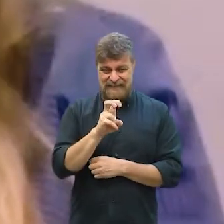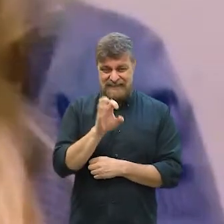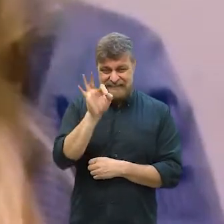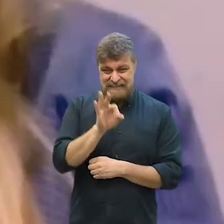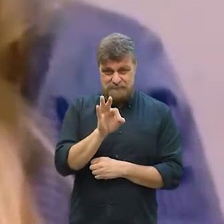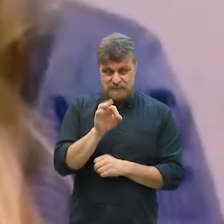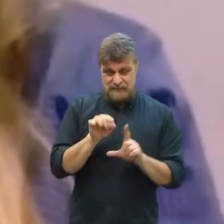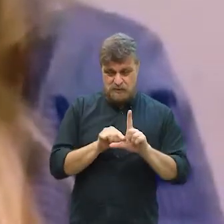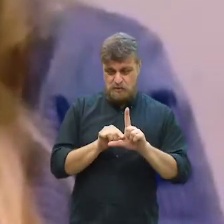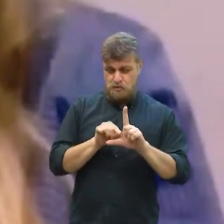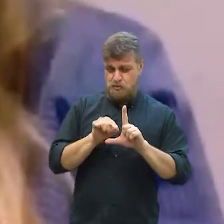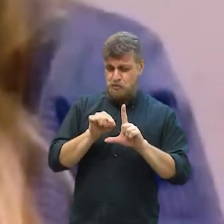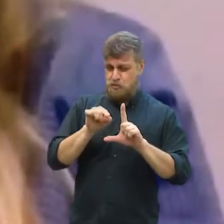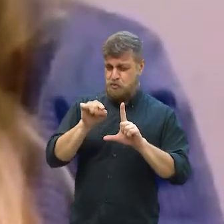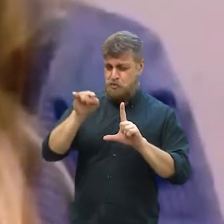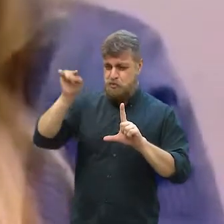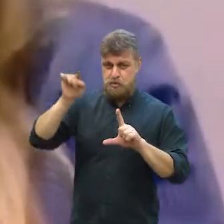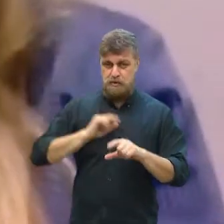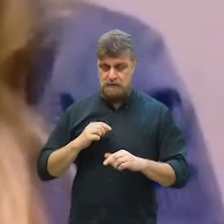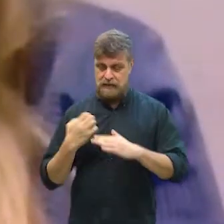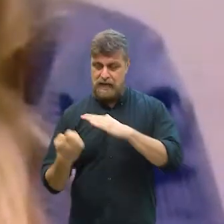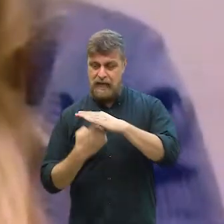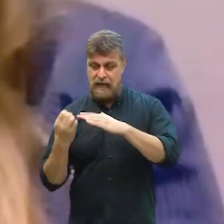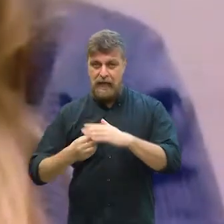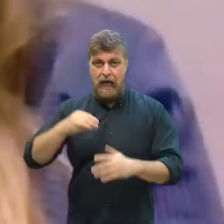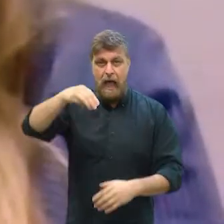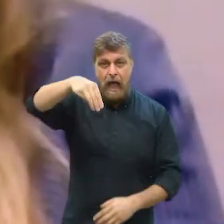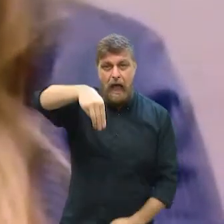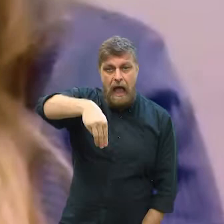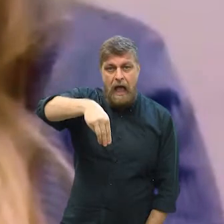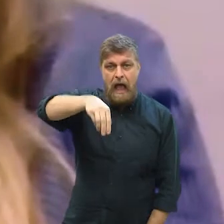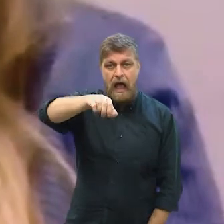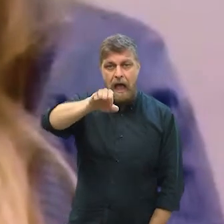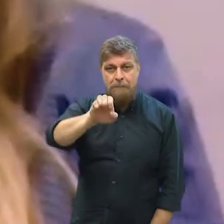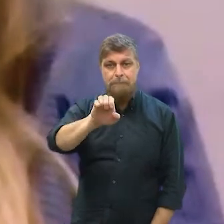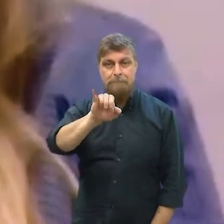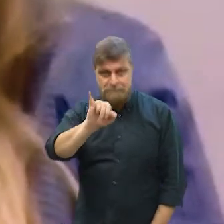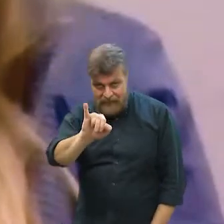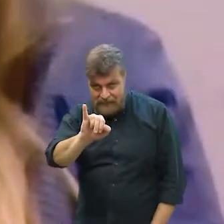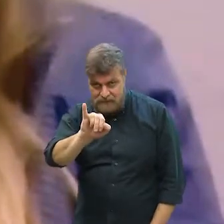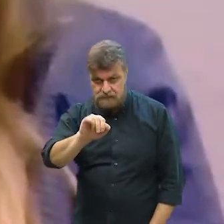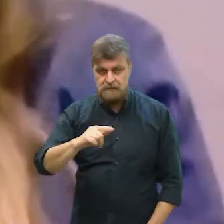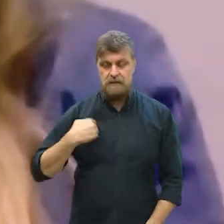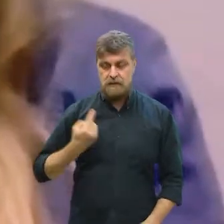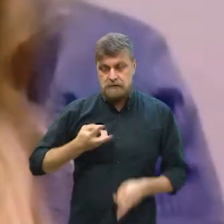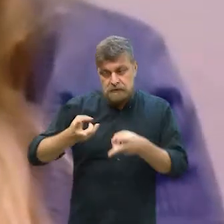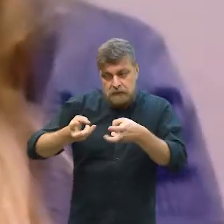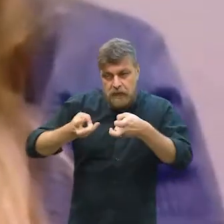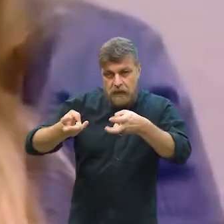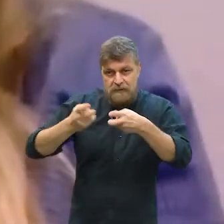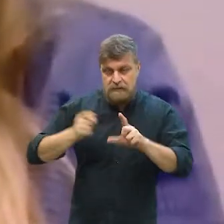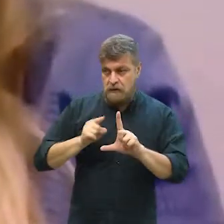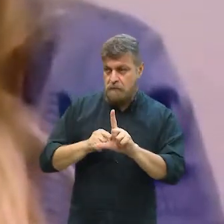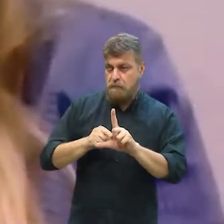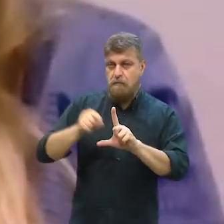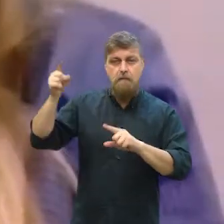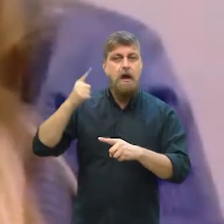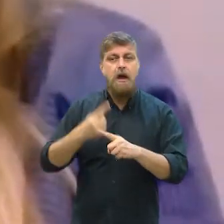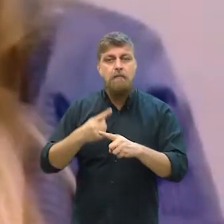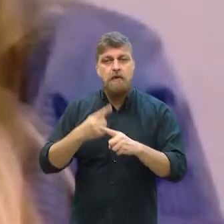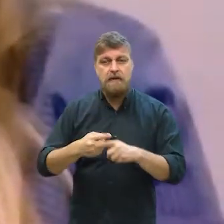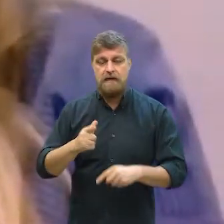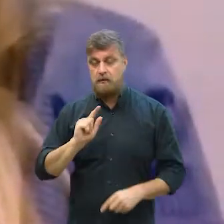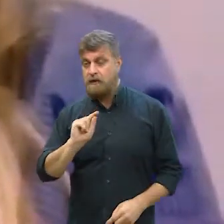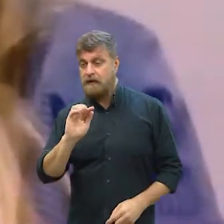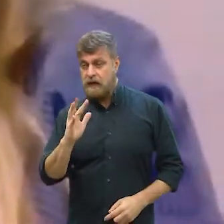de 14,8% de mês aqui na nossa cidade, no nosso município. E a gente percebe que esse aumento é justamente